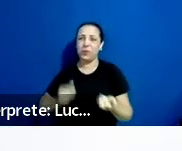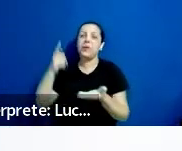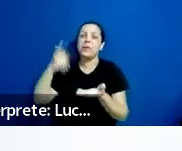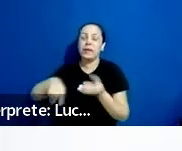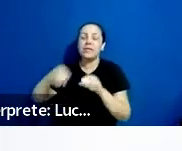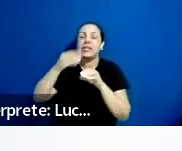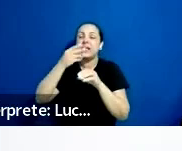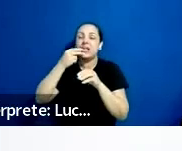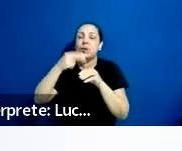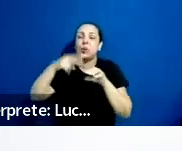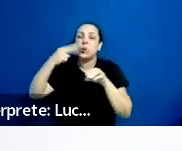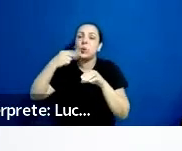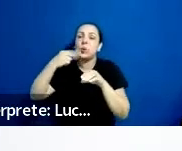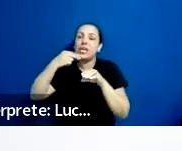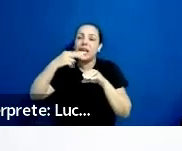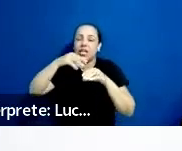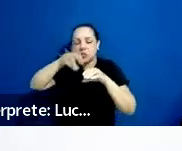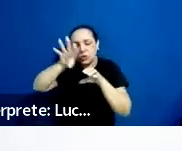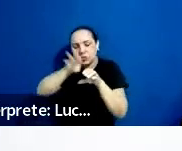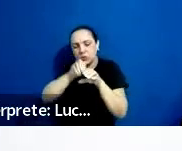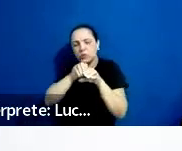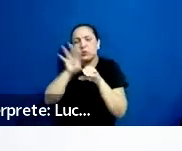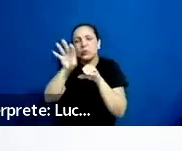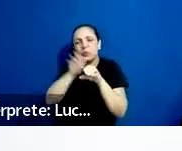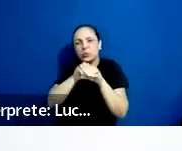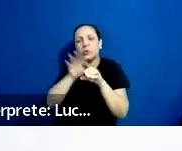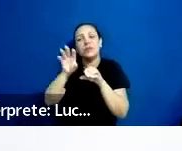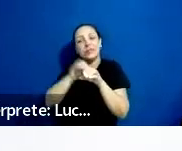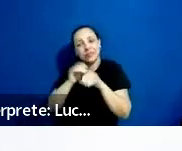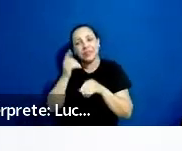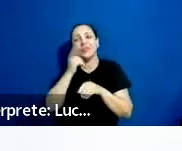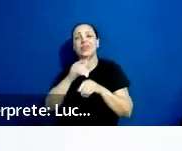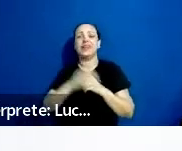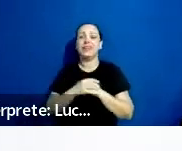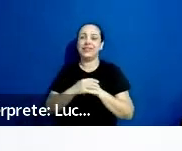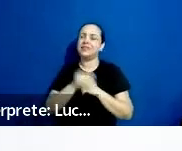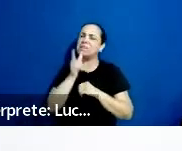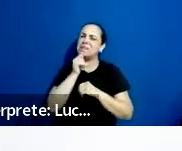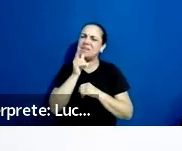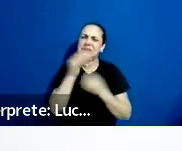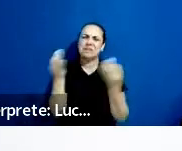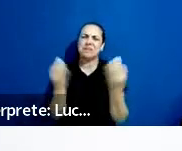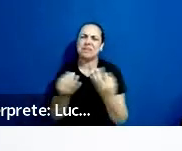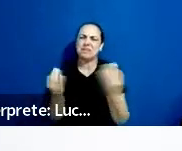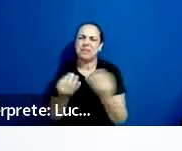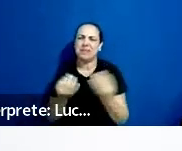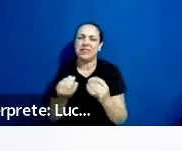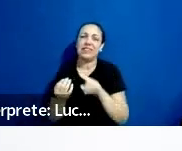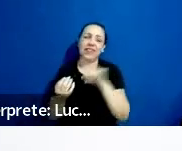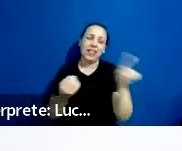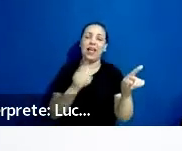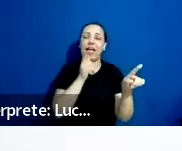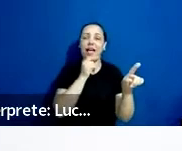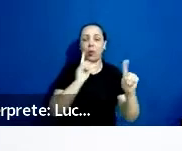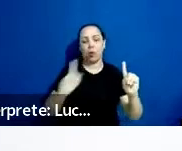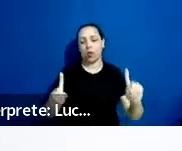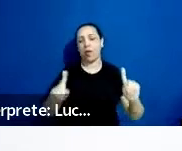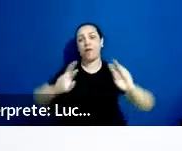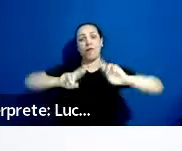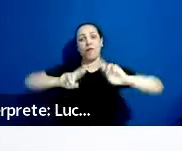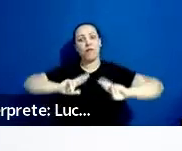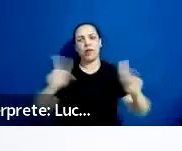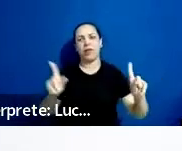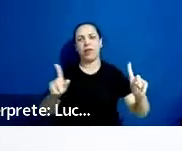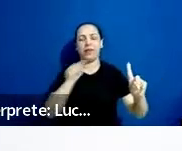o Dr. Kleuber justamente vai explicar para a gente agora. Então, olha a diferença, a água sem o tratamento magnético e a água com